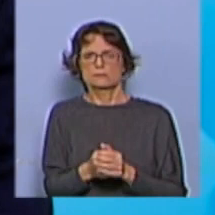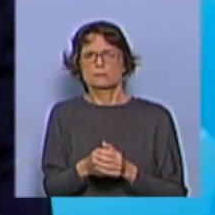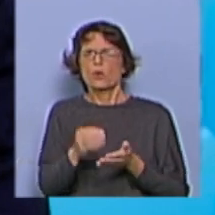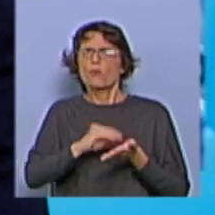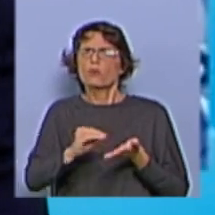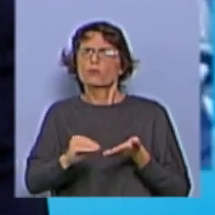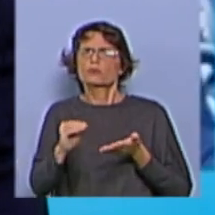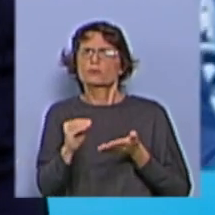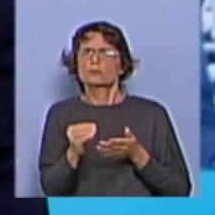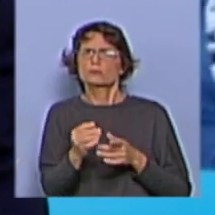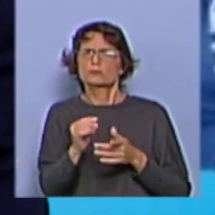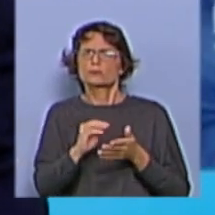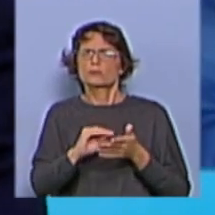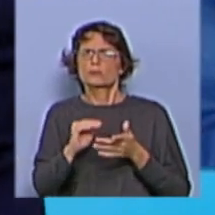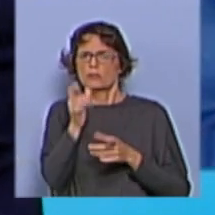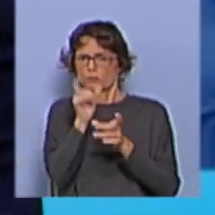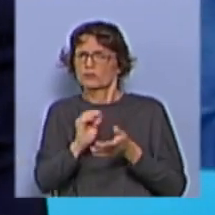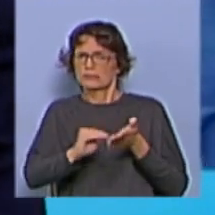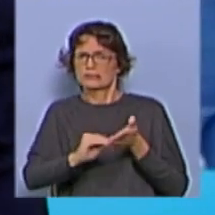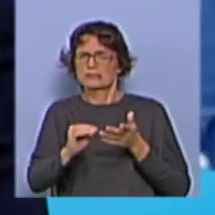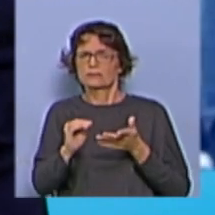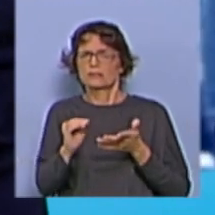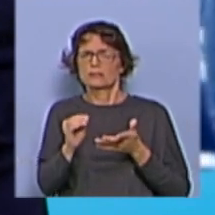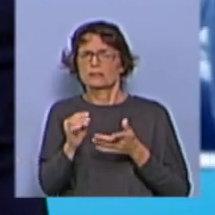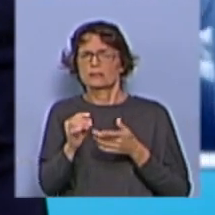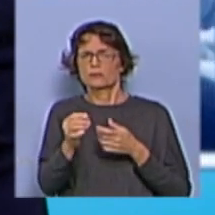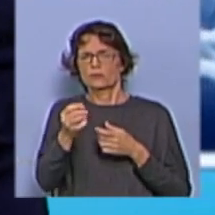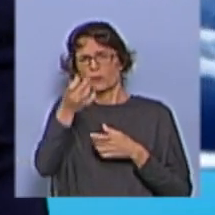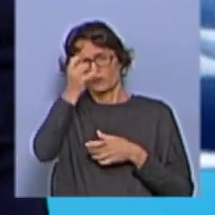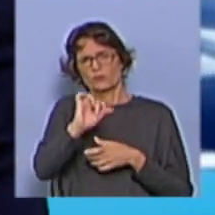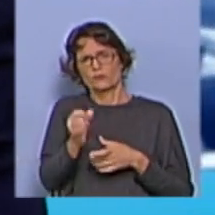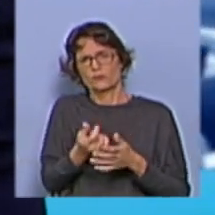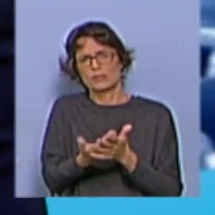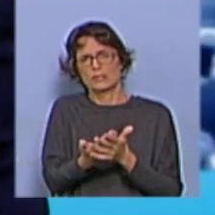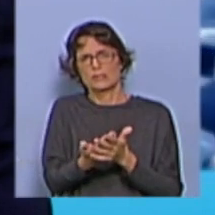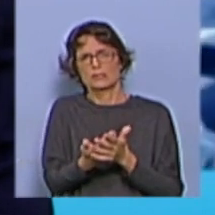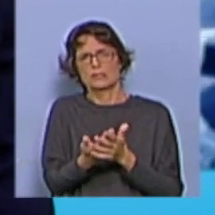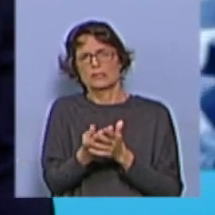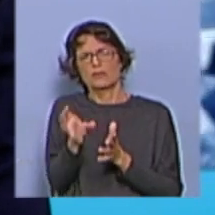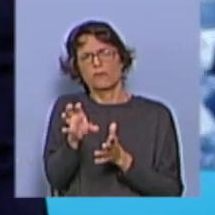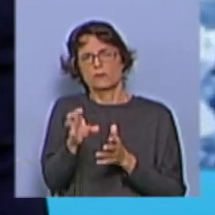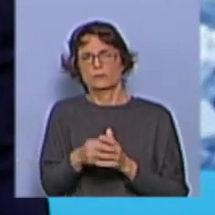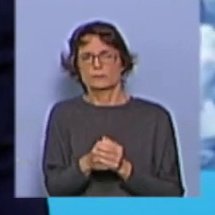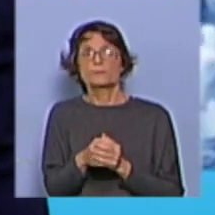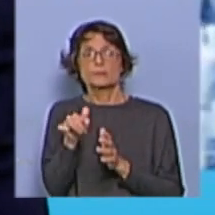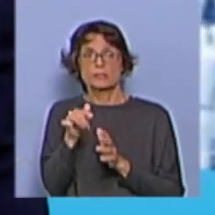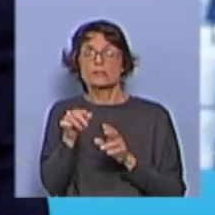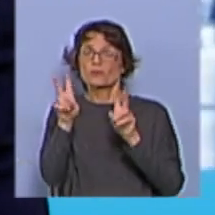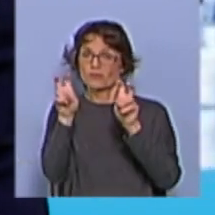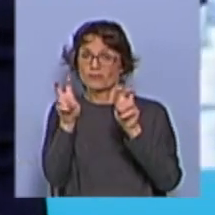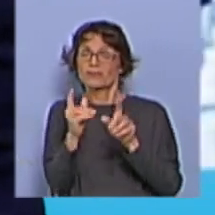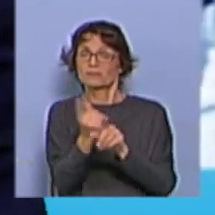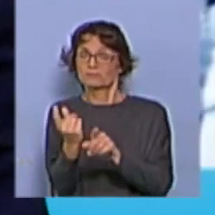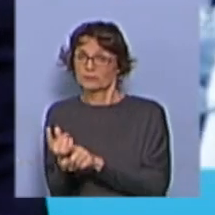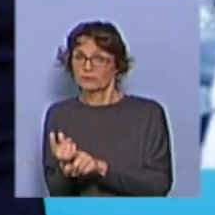Repare, por exemplo, nós vamos tratar de temas nessa questão da vida pessoal e familiar, de temas que vão desde